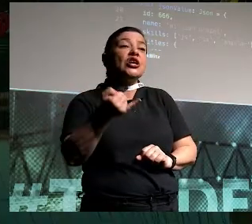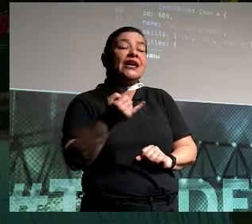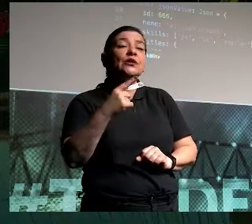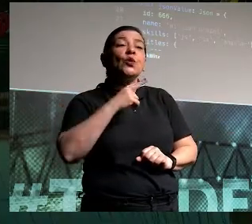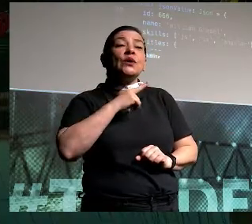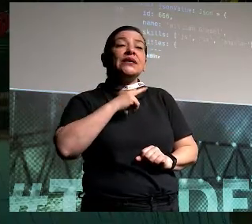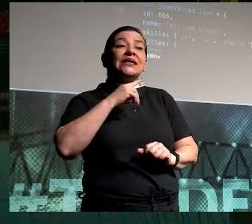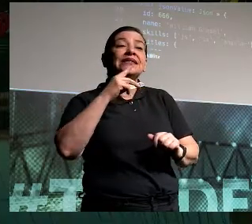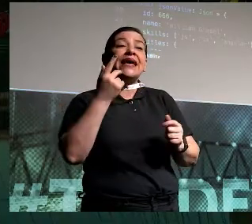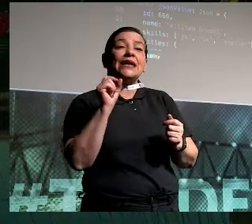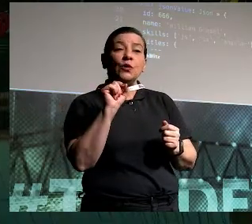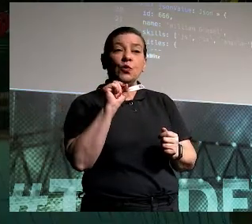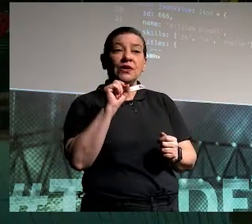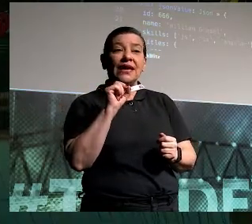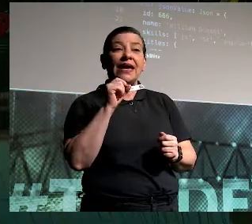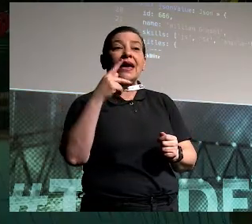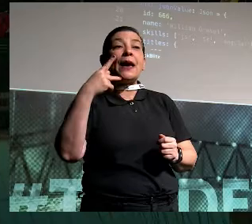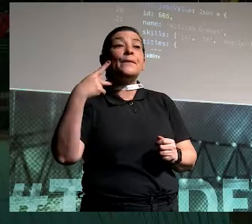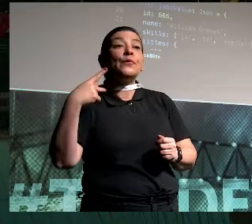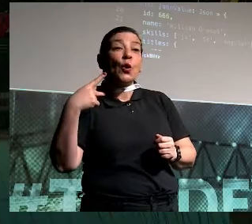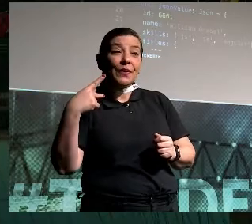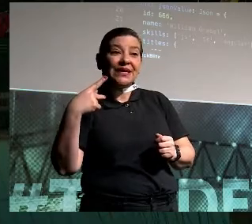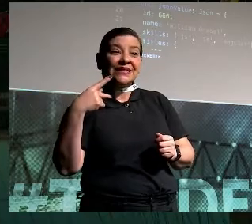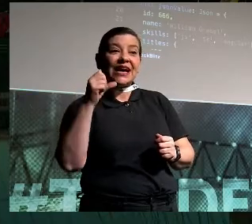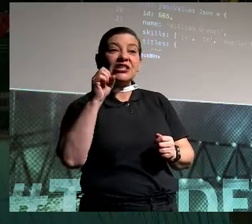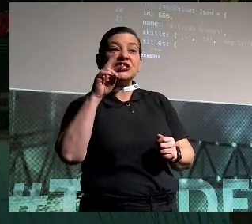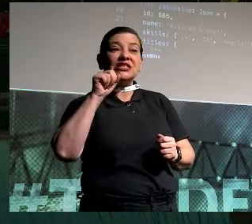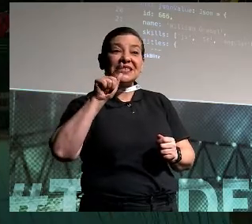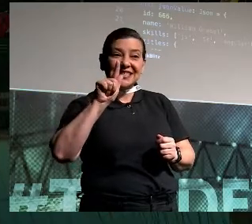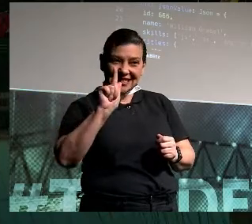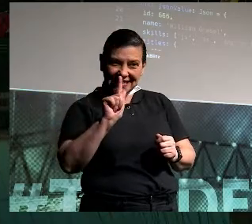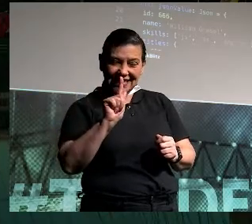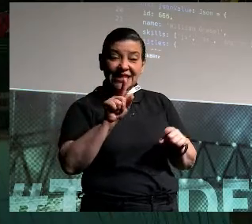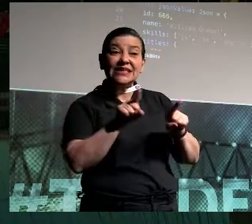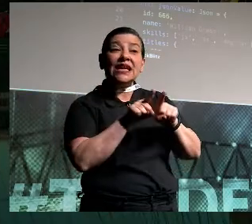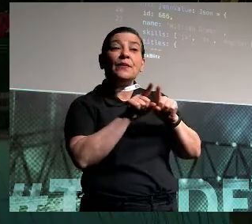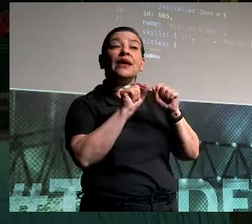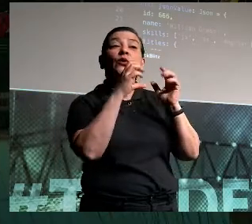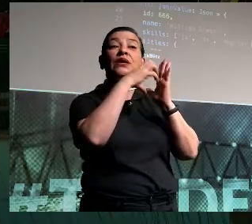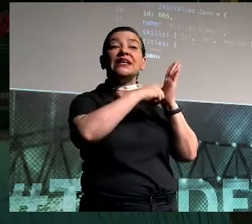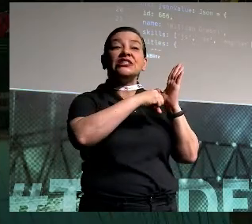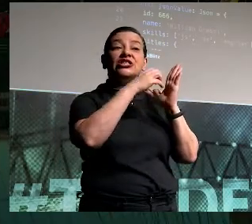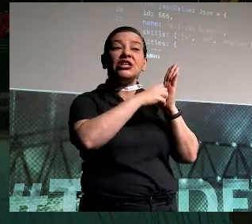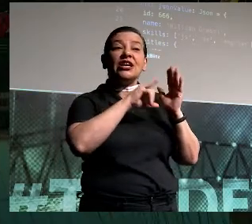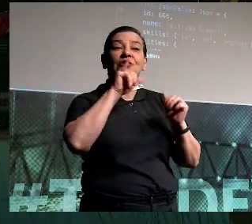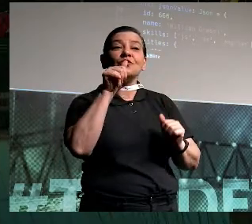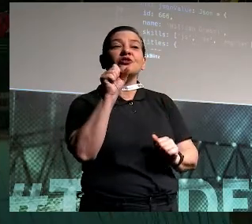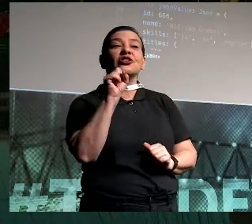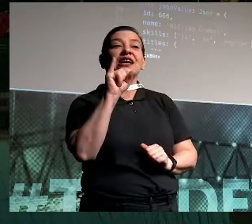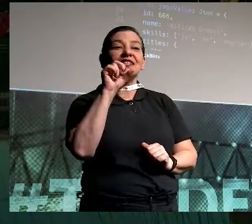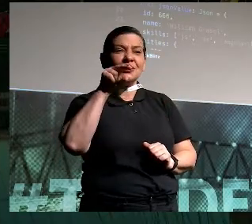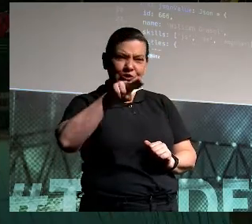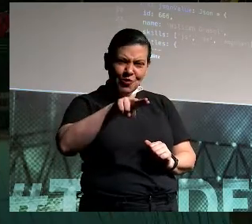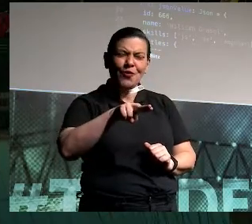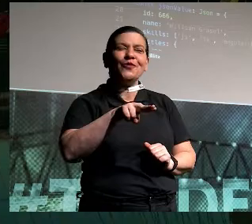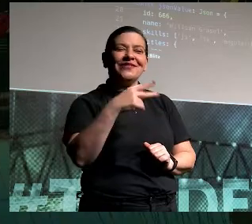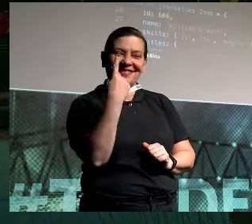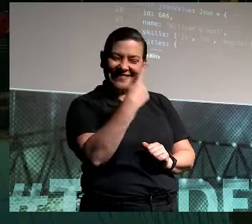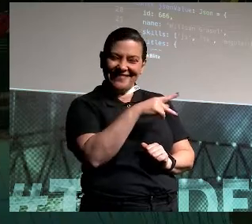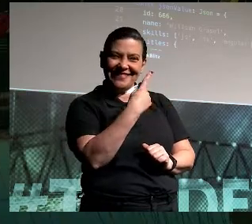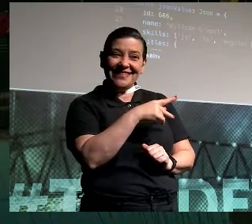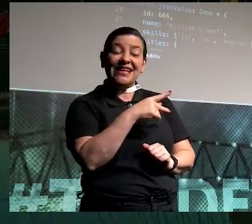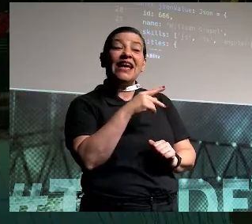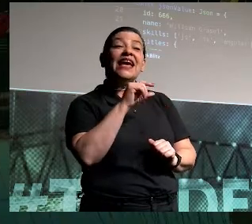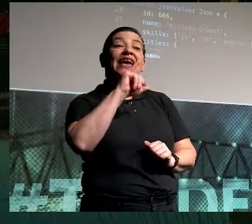uma propriedade do tipo string e tenha o dado do tipo JSON, ou seja, ele mesmo. Assim como